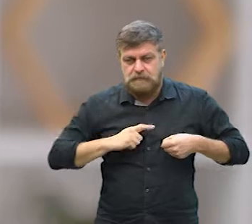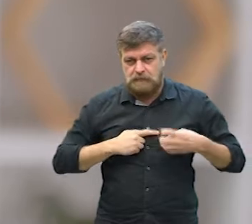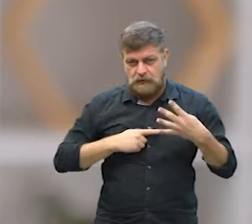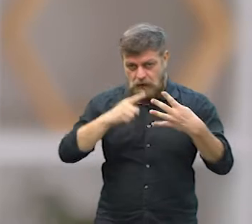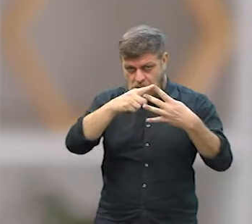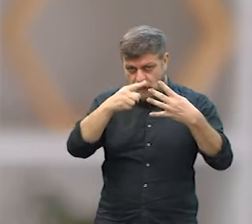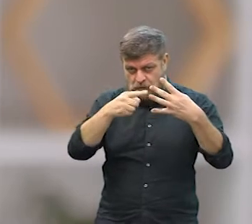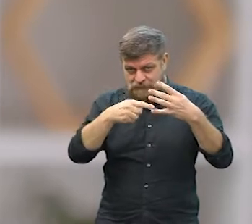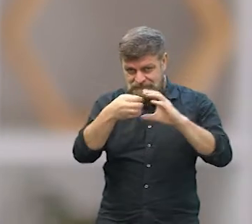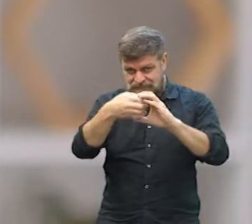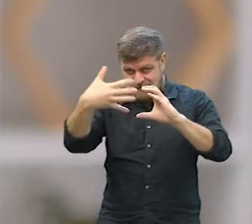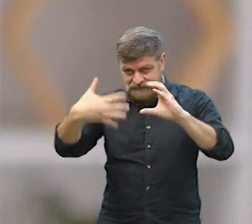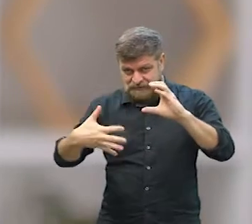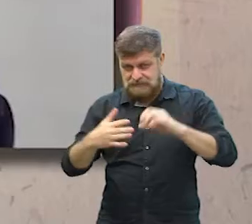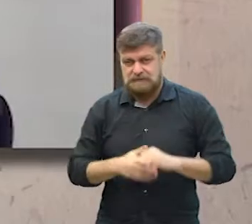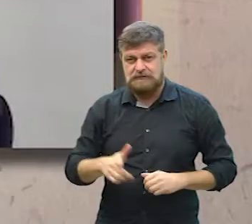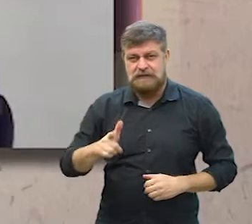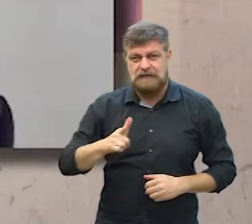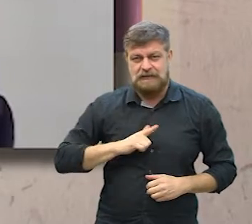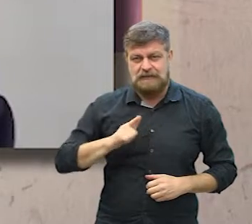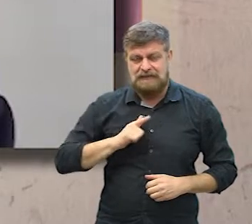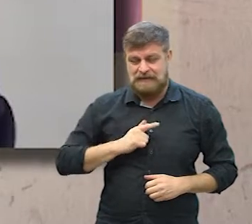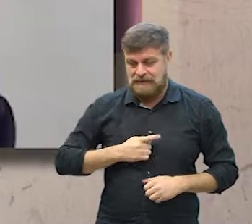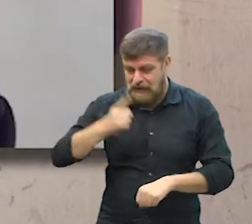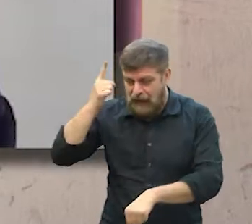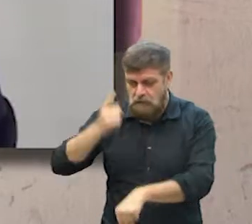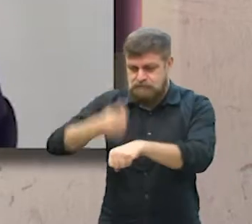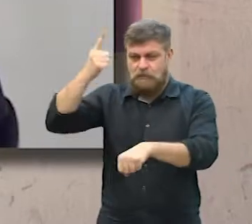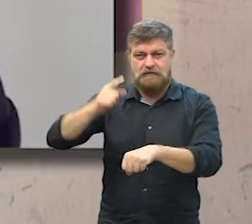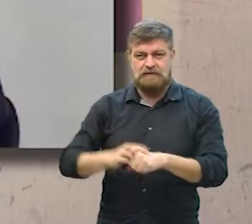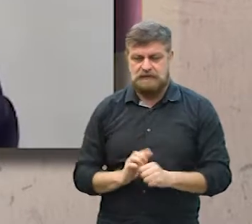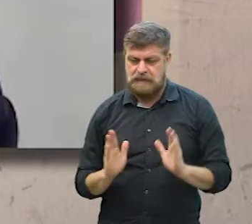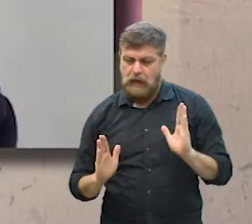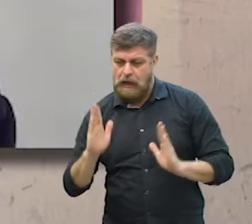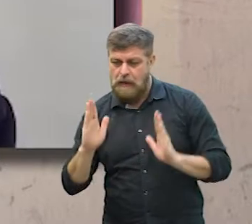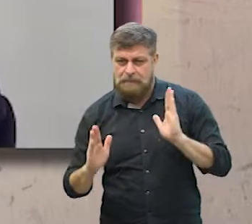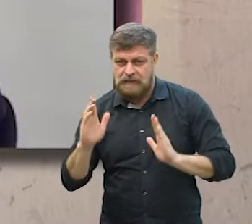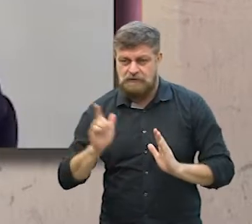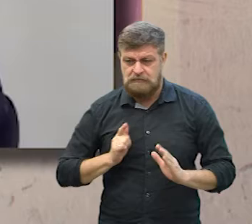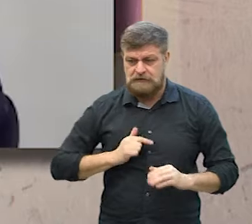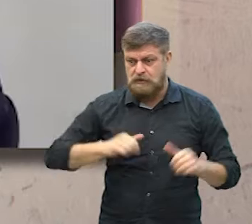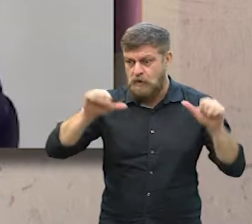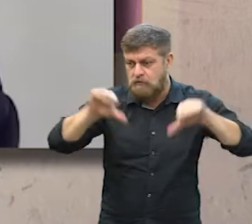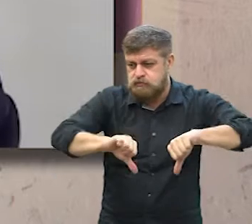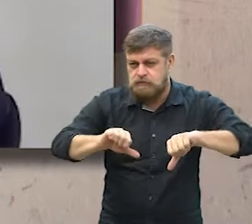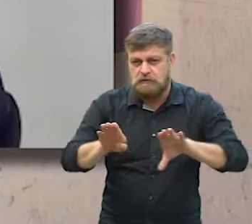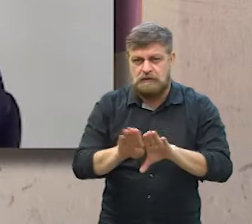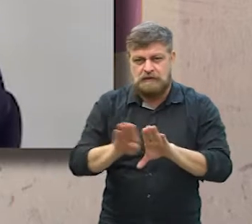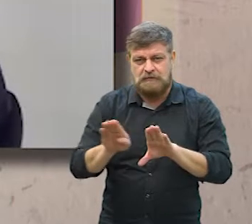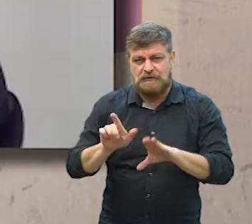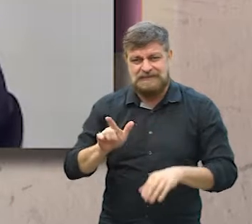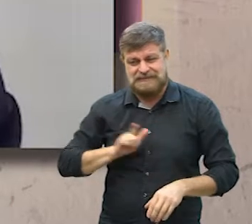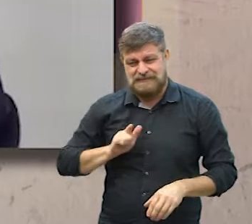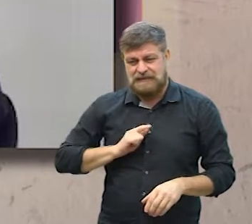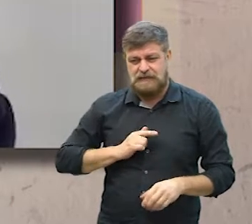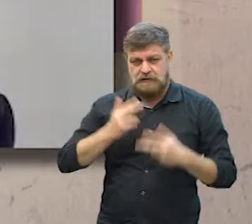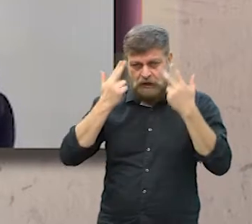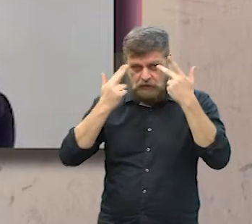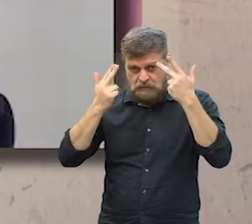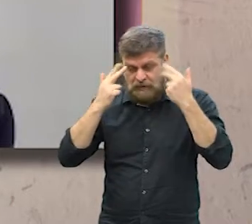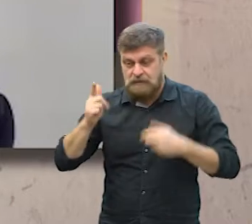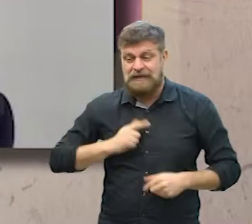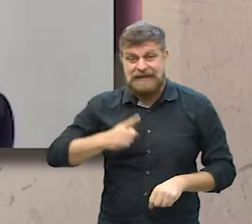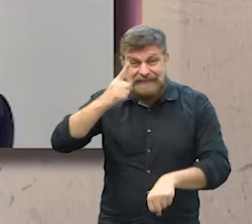4 sintomas principais, né? A asma, ela geralmente vem em crises, né? Períodos de exacerbações, e os 4 sintomas principais, o